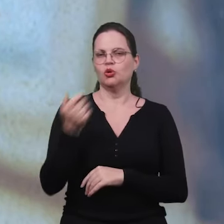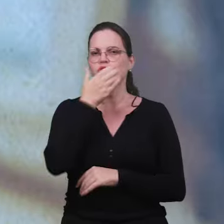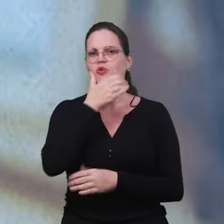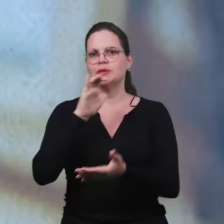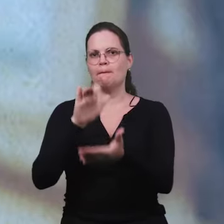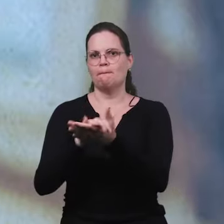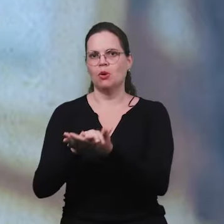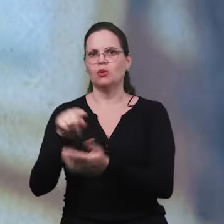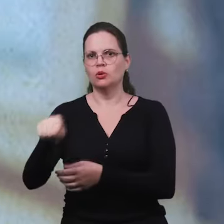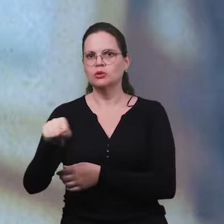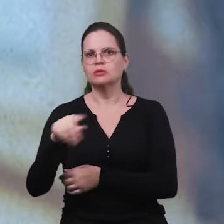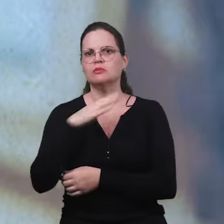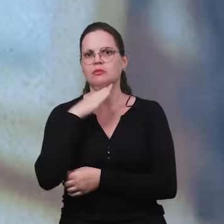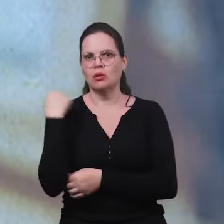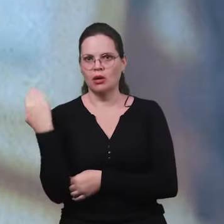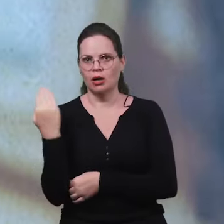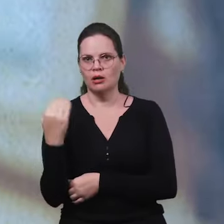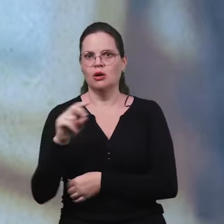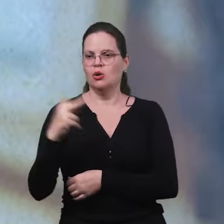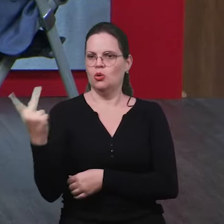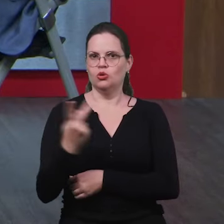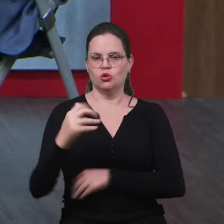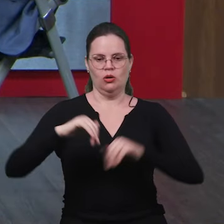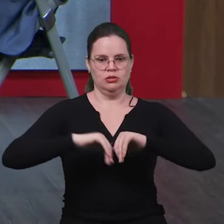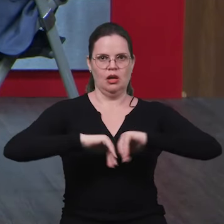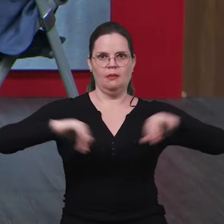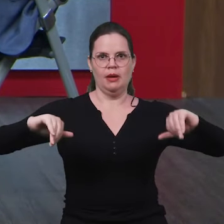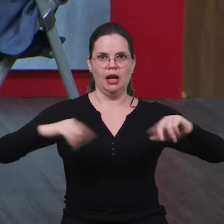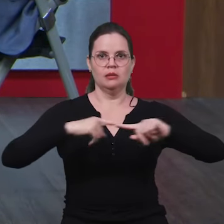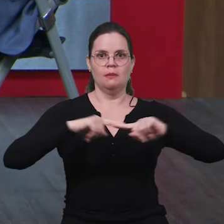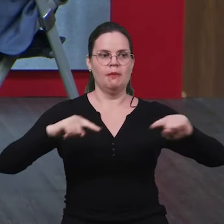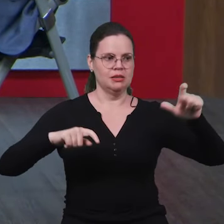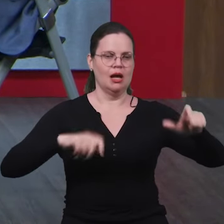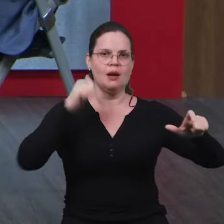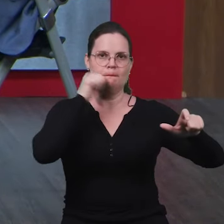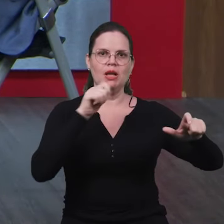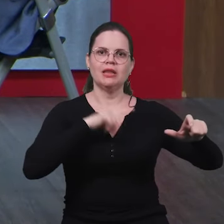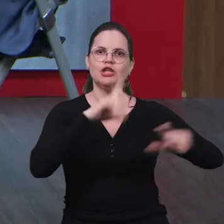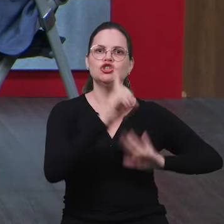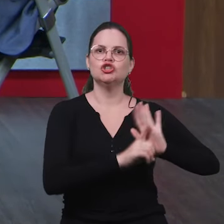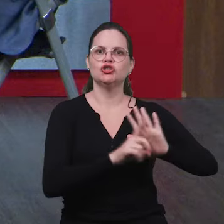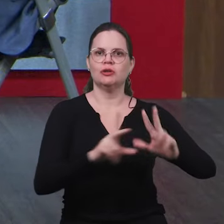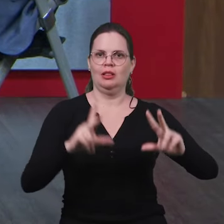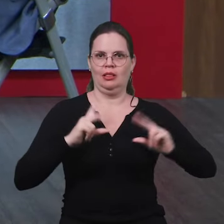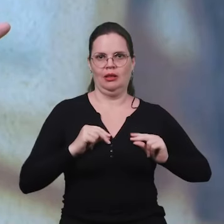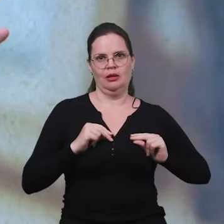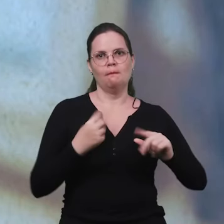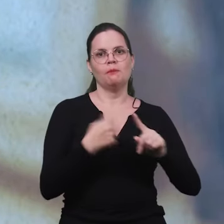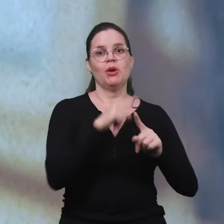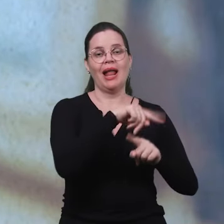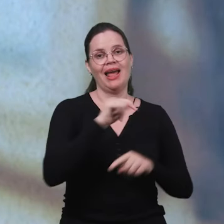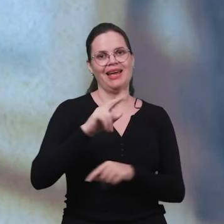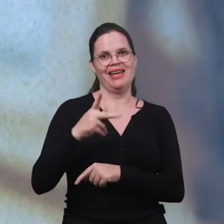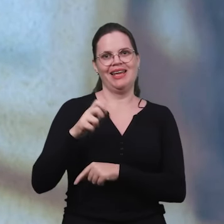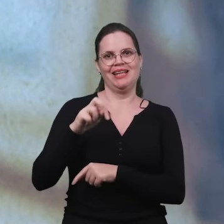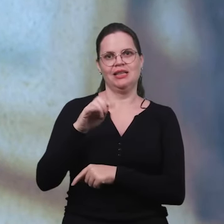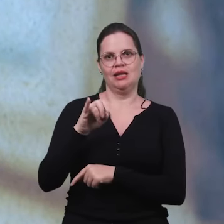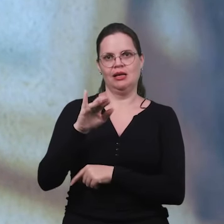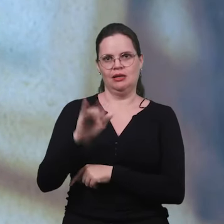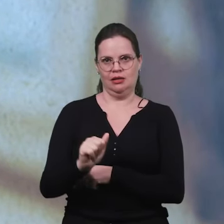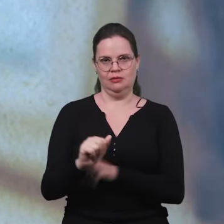mas a esposa vai ter direito à herança. Porque ela é herdeira. Ela é herdeira, né? Ou então, o casal é casado, né, o mais comum aqui, pela